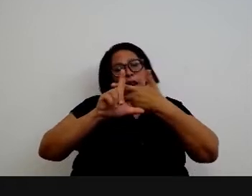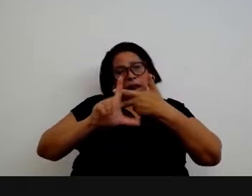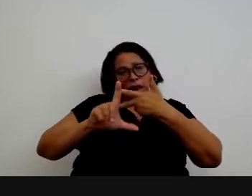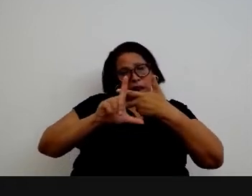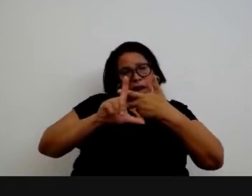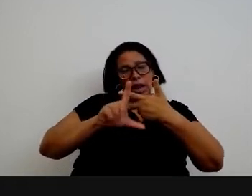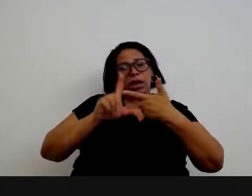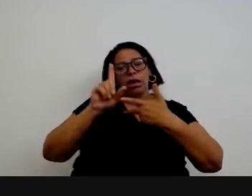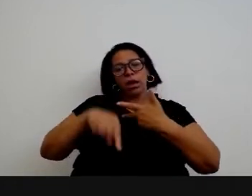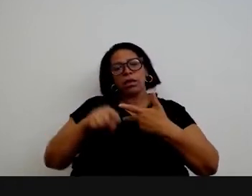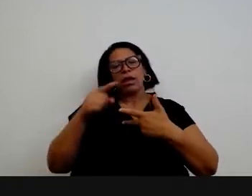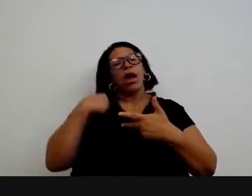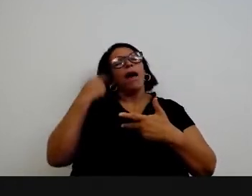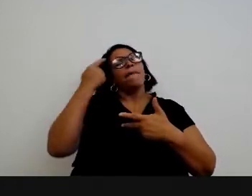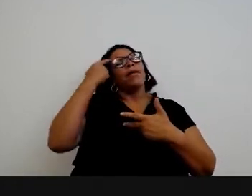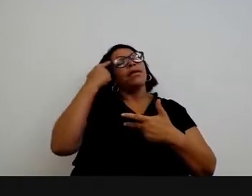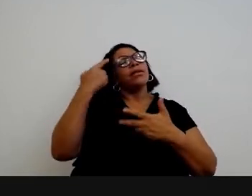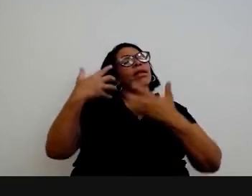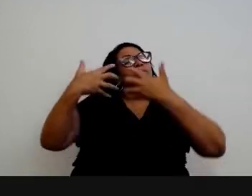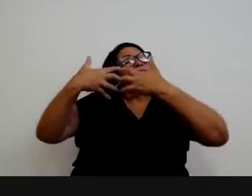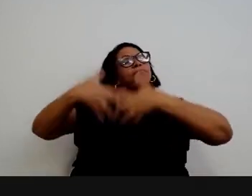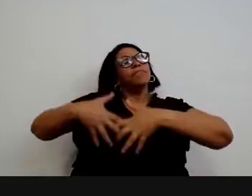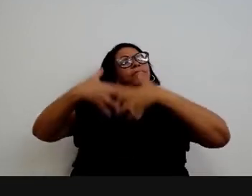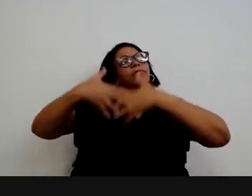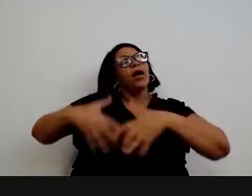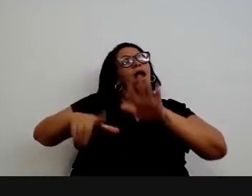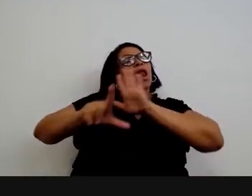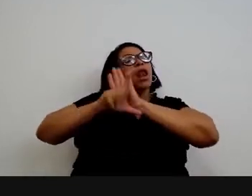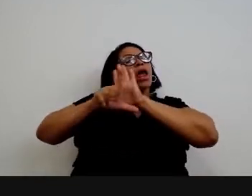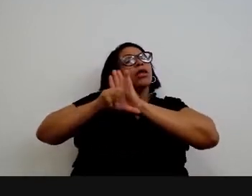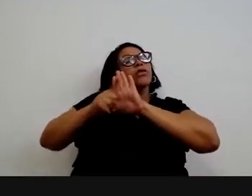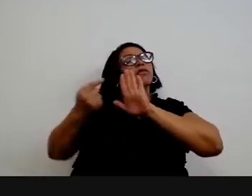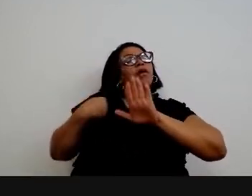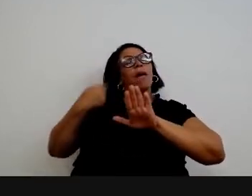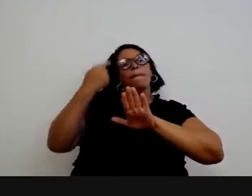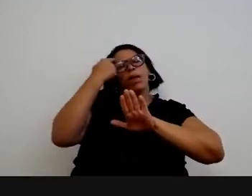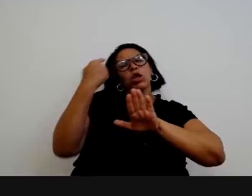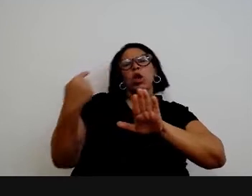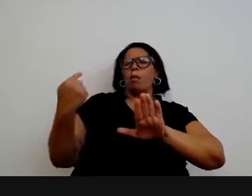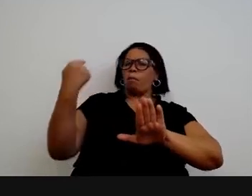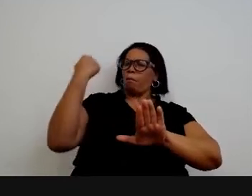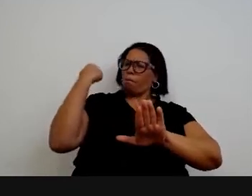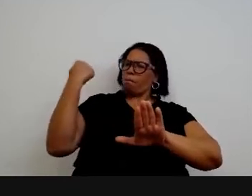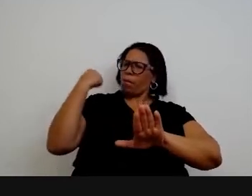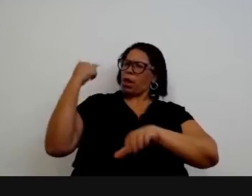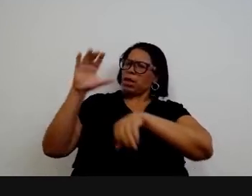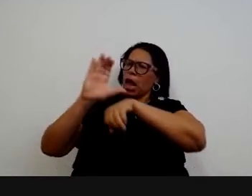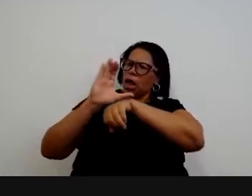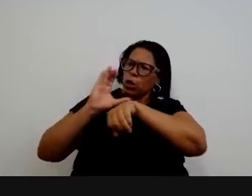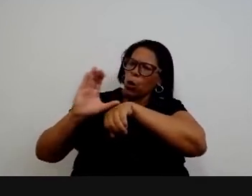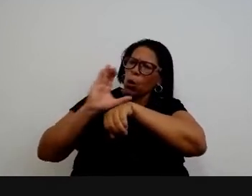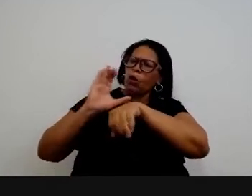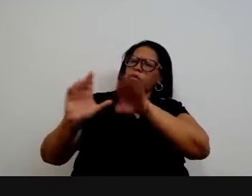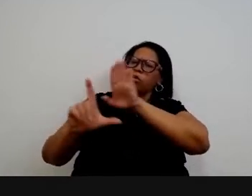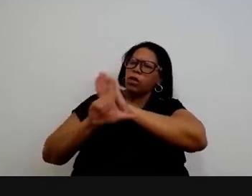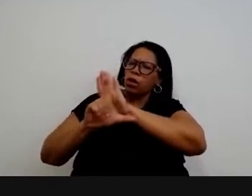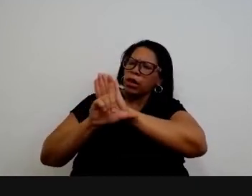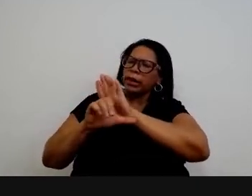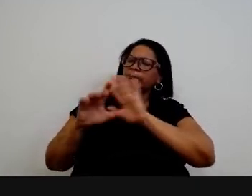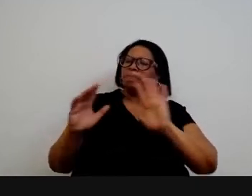luz daquilo que talvez se tenha imaginado em termos legais, quando se colocou isso em Constituição, em leis,